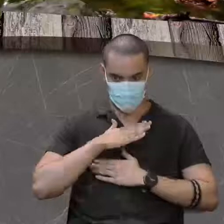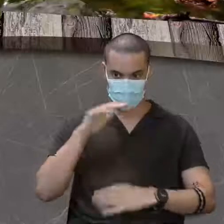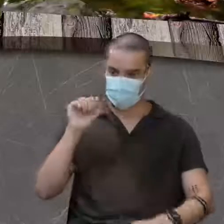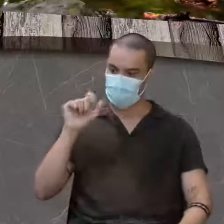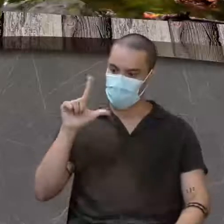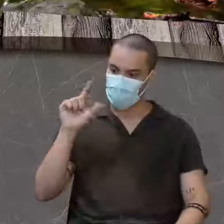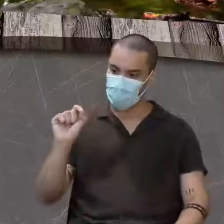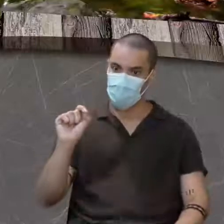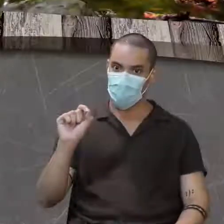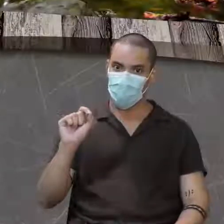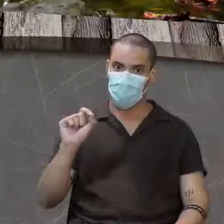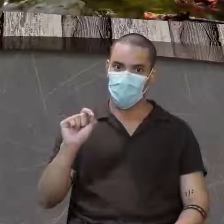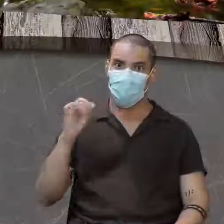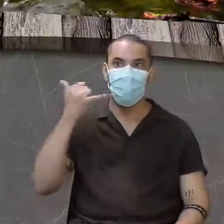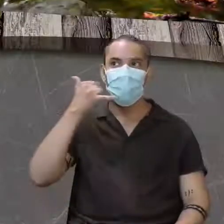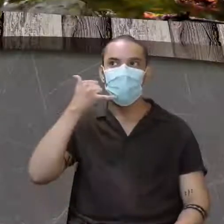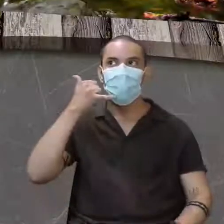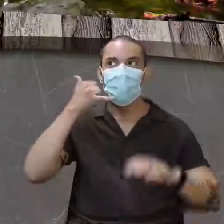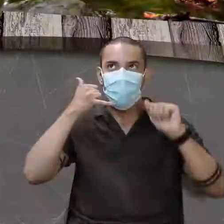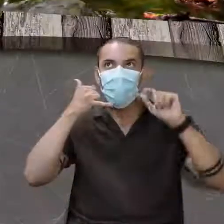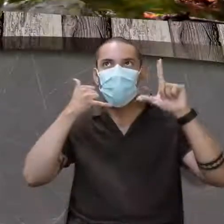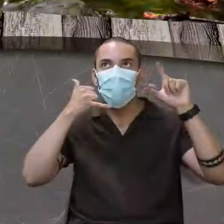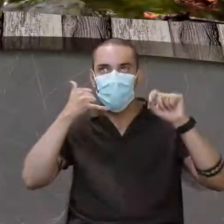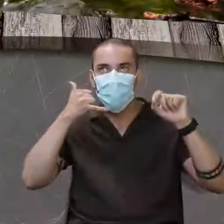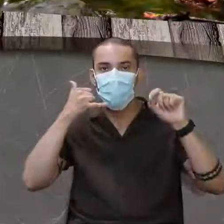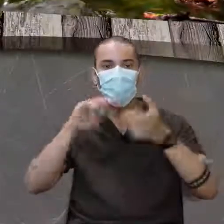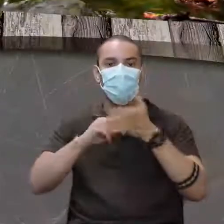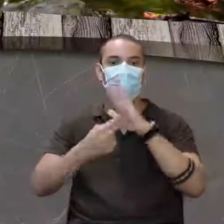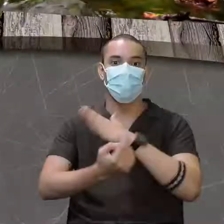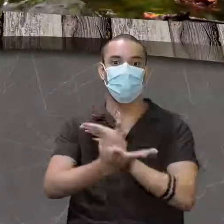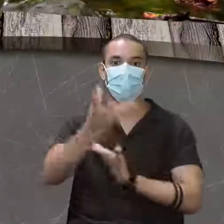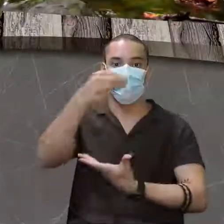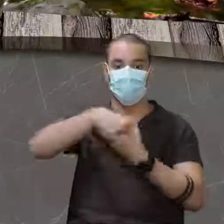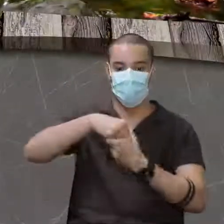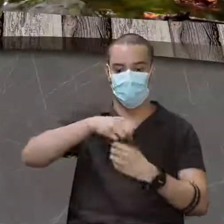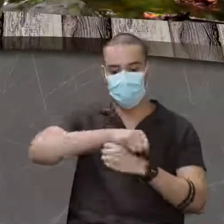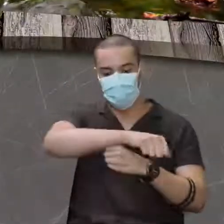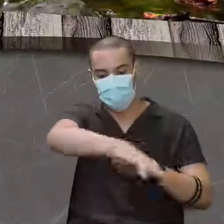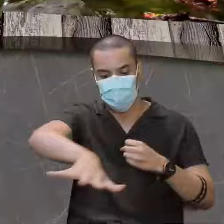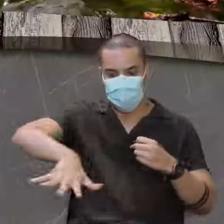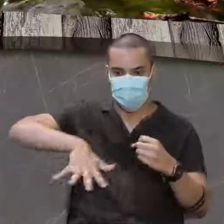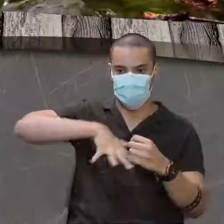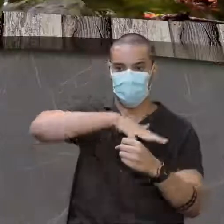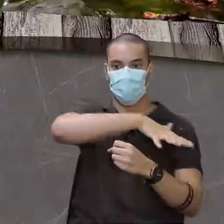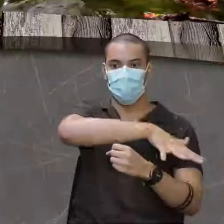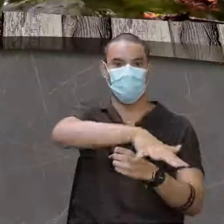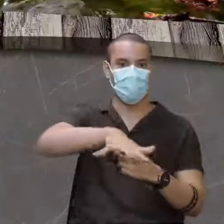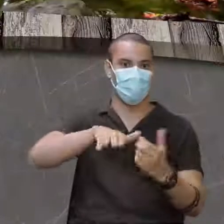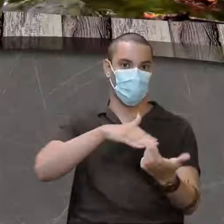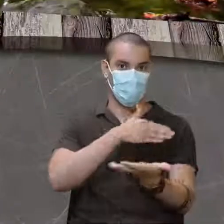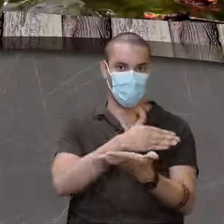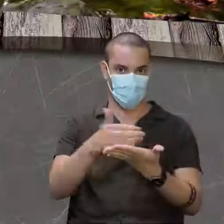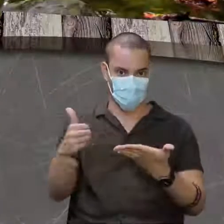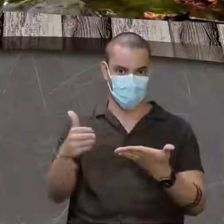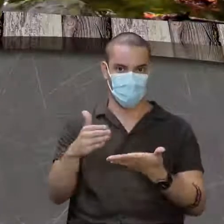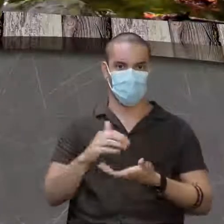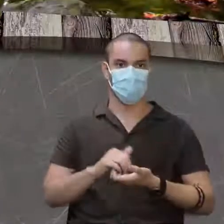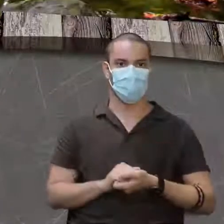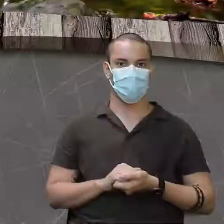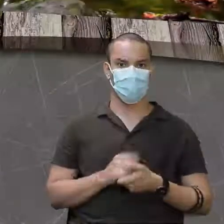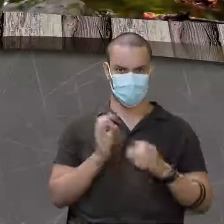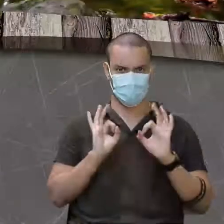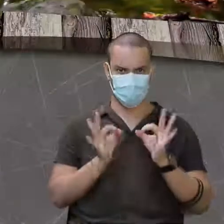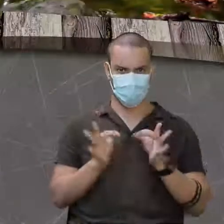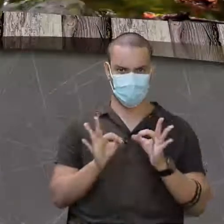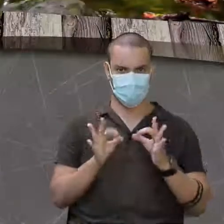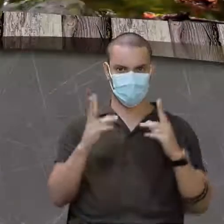a halogênica, que vai ter fatores externos que vão iniciar esse processo de sucessão.